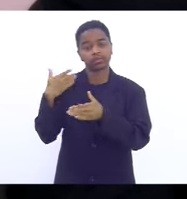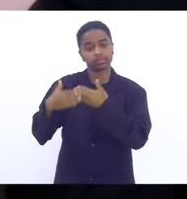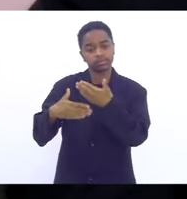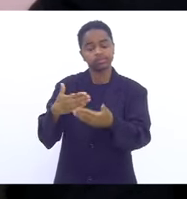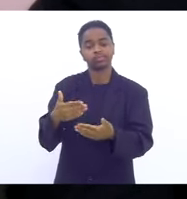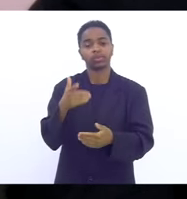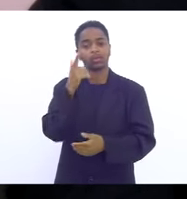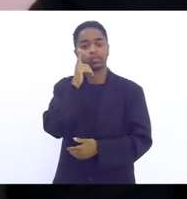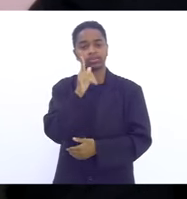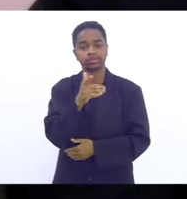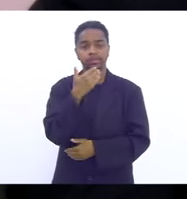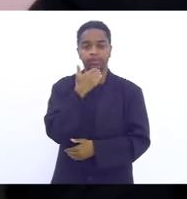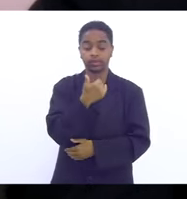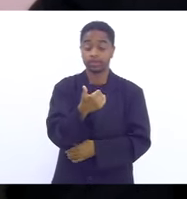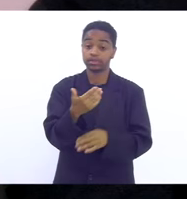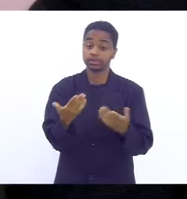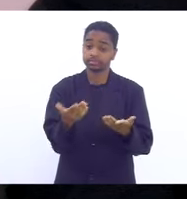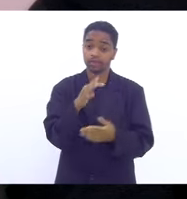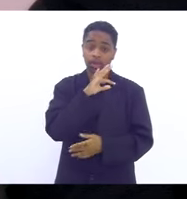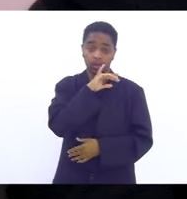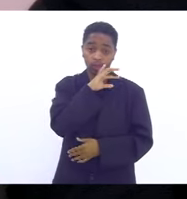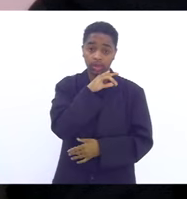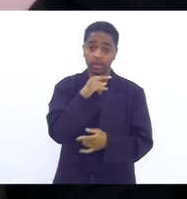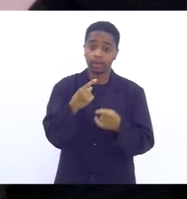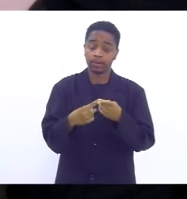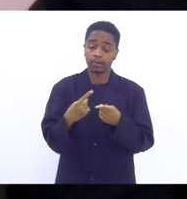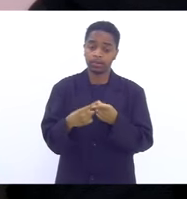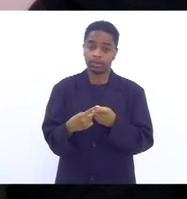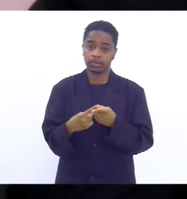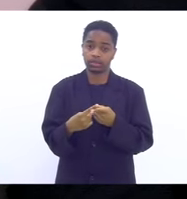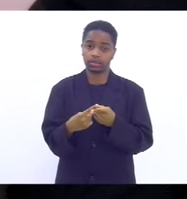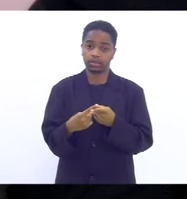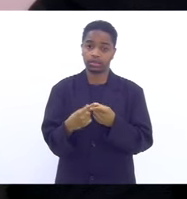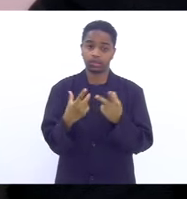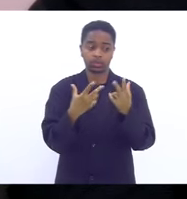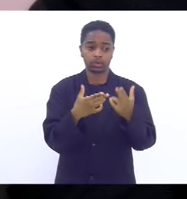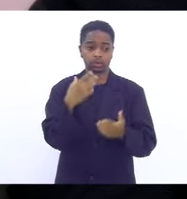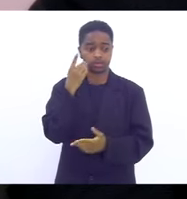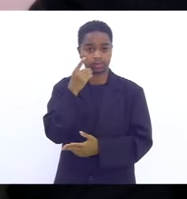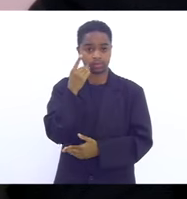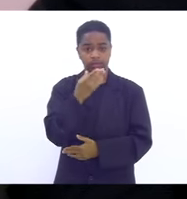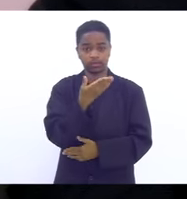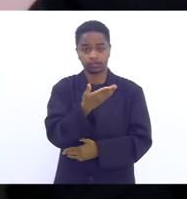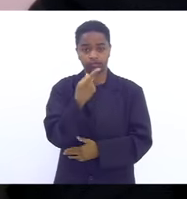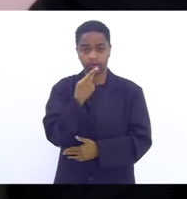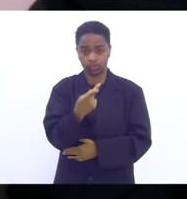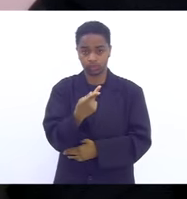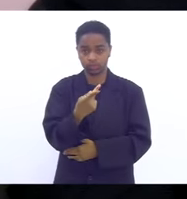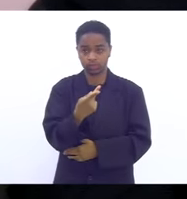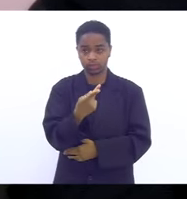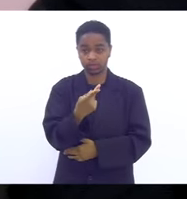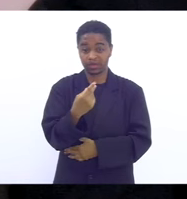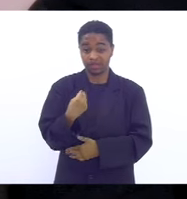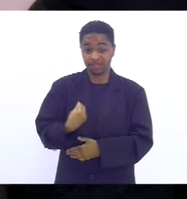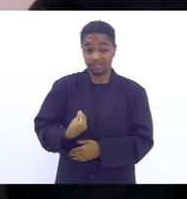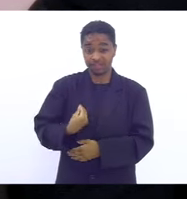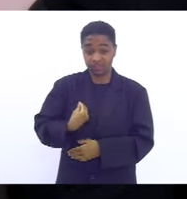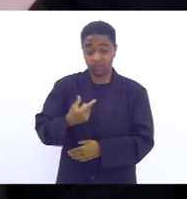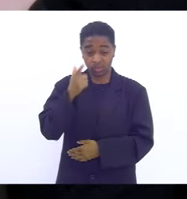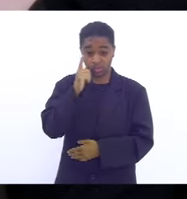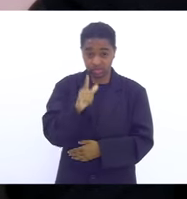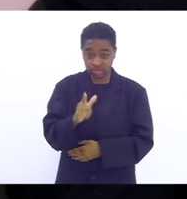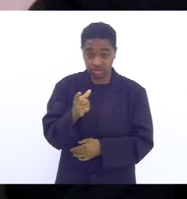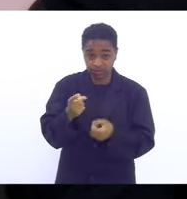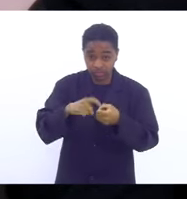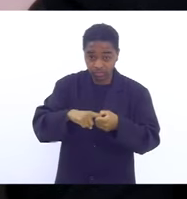defender. E é ruim, porque, como o nosso deputado Delaroy falou aqui, vida não se traz de volta.